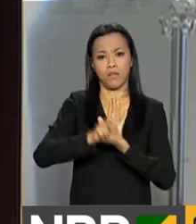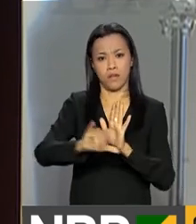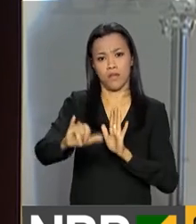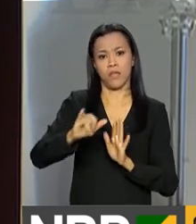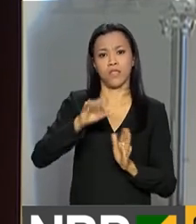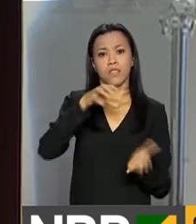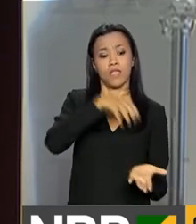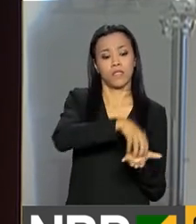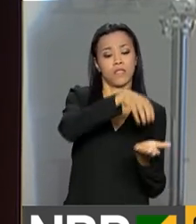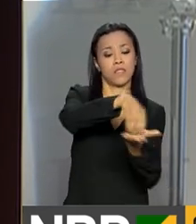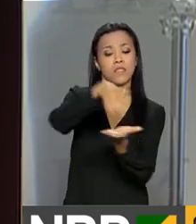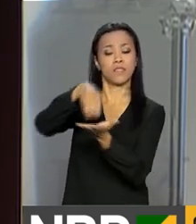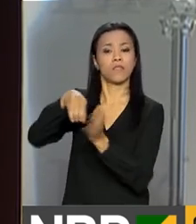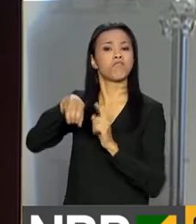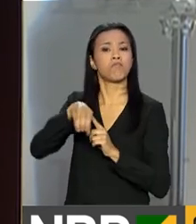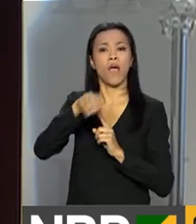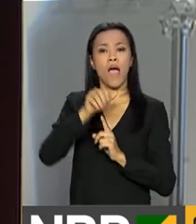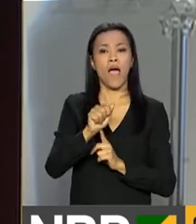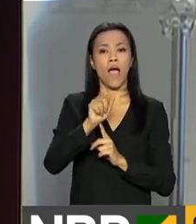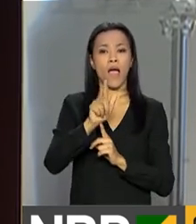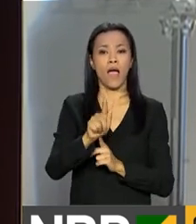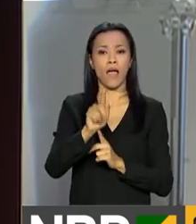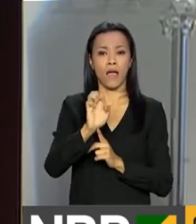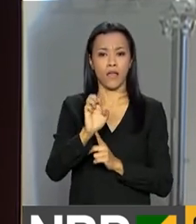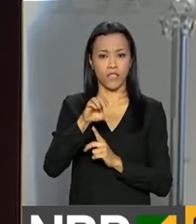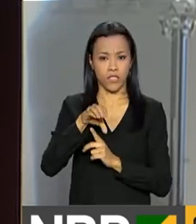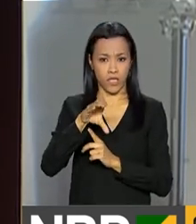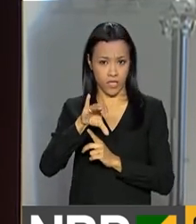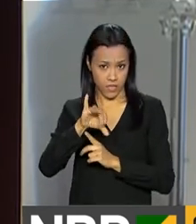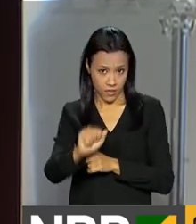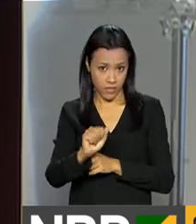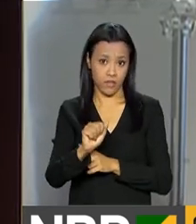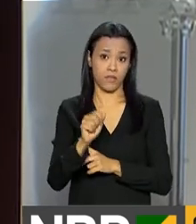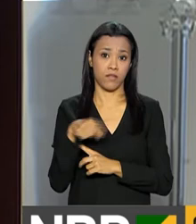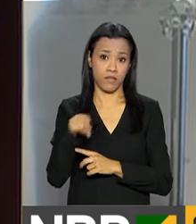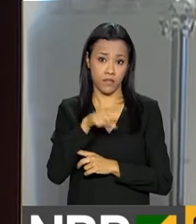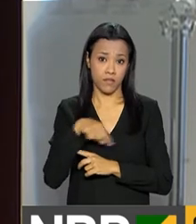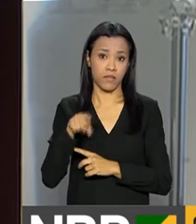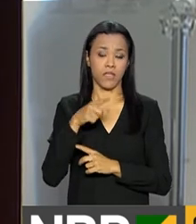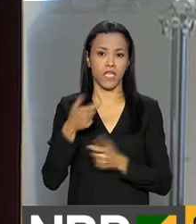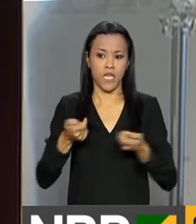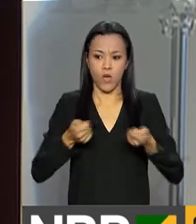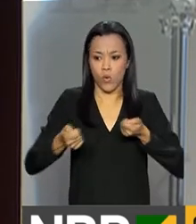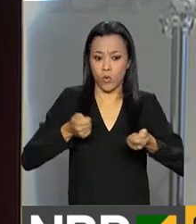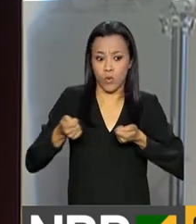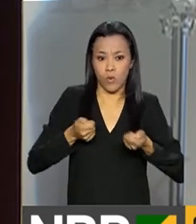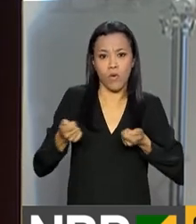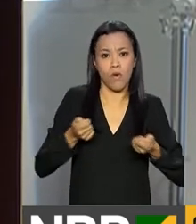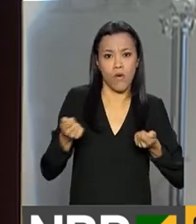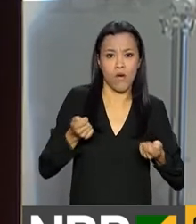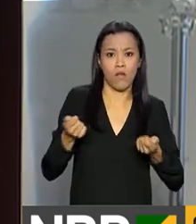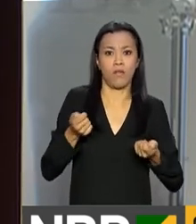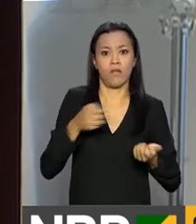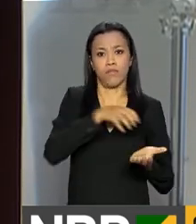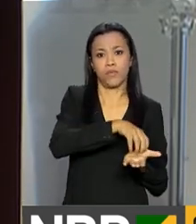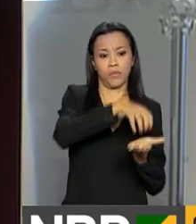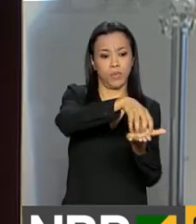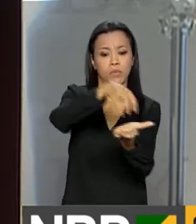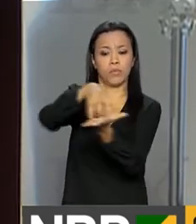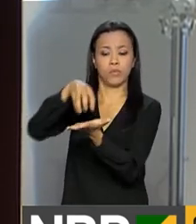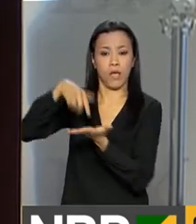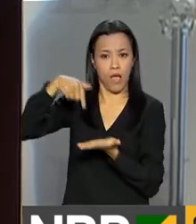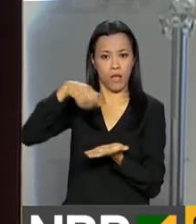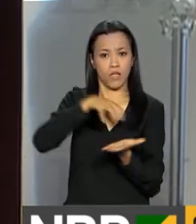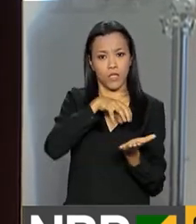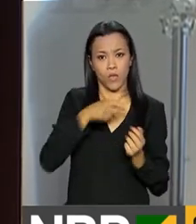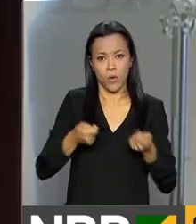reguladoras, porque a formação hoje dos quadros das agências reguladoras é muito, muito discutível. Nós